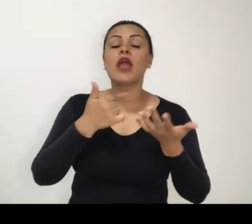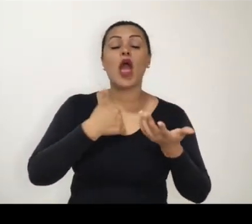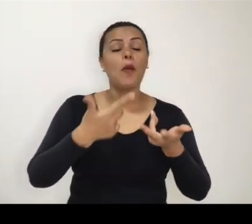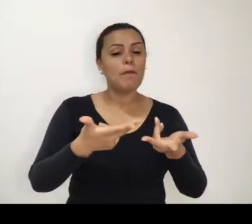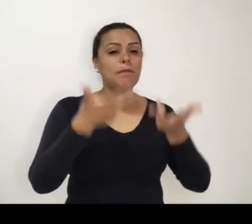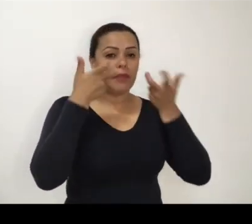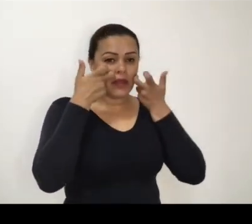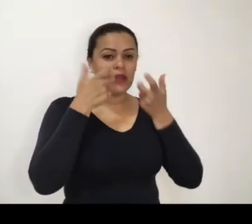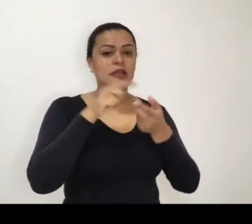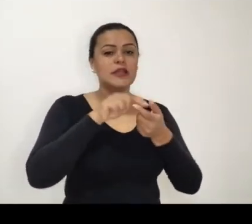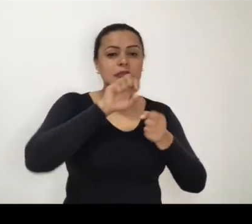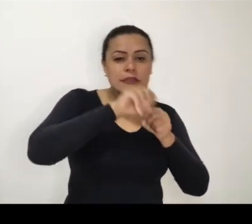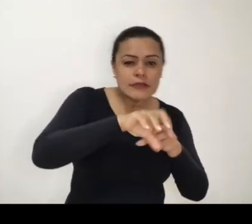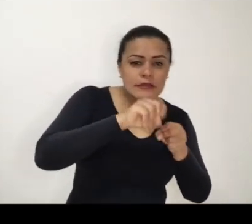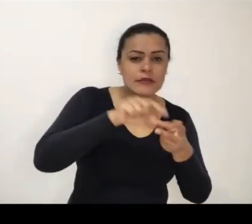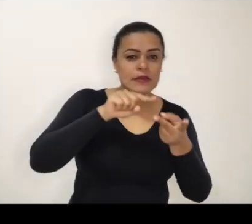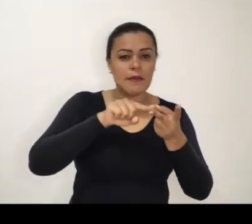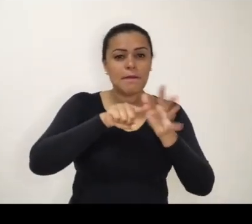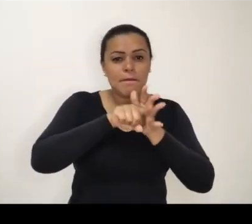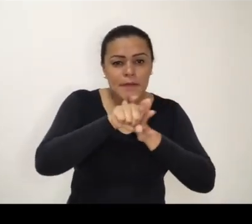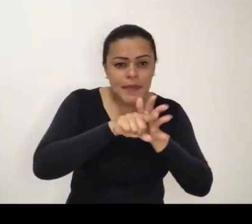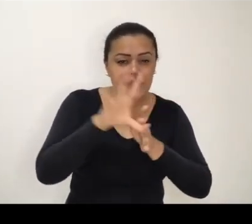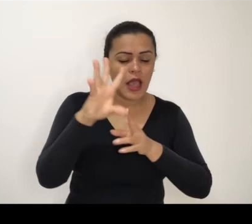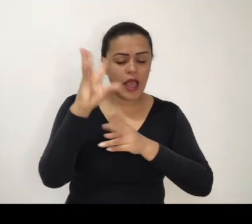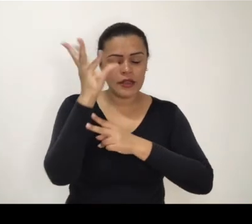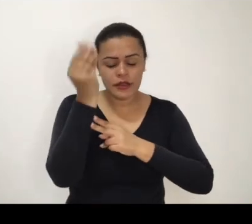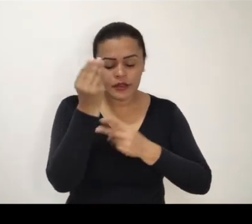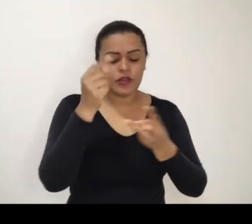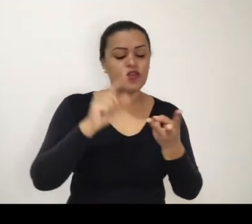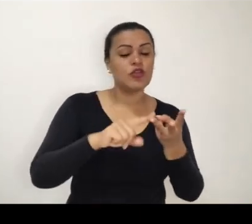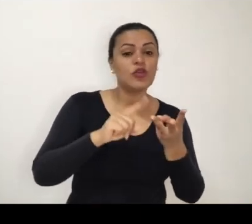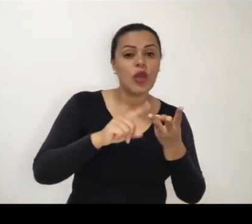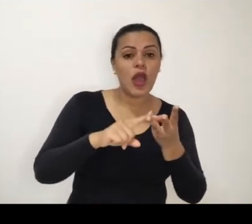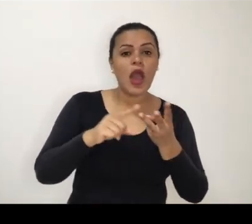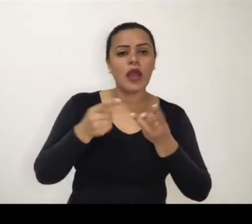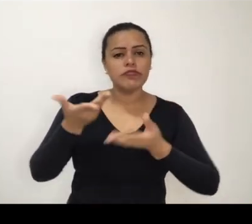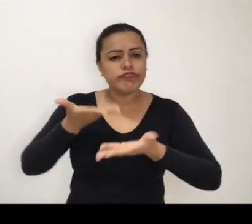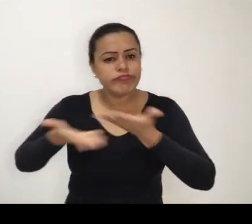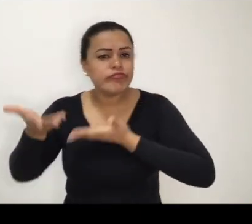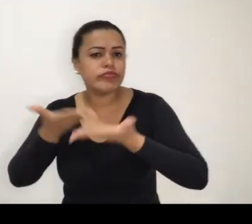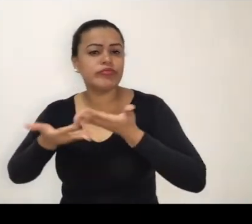pesquisa artística, ações colaborativas,